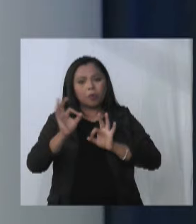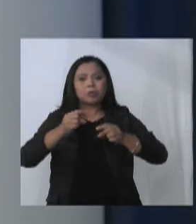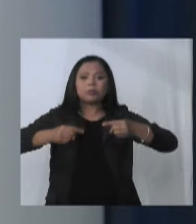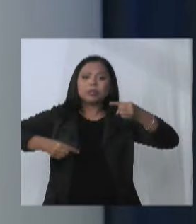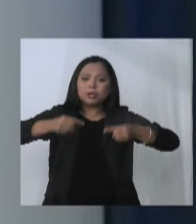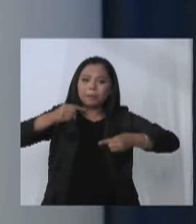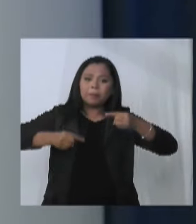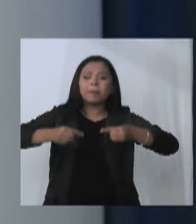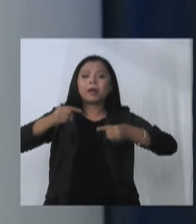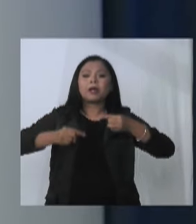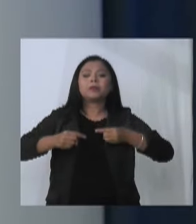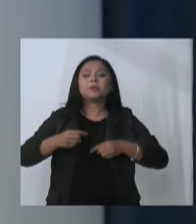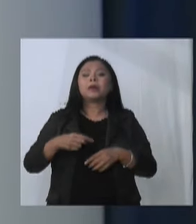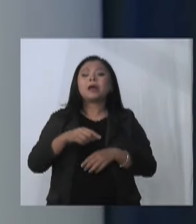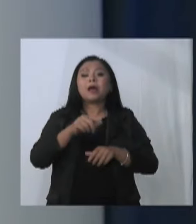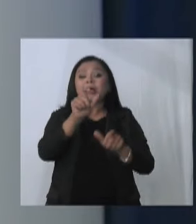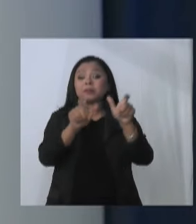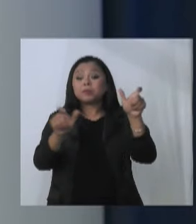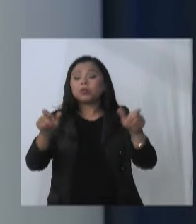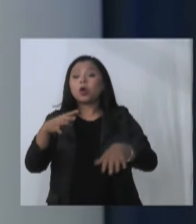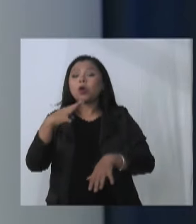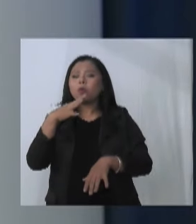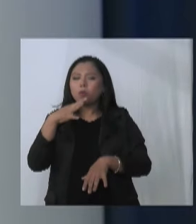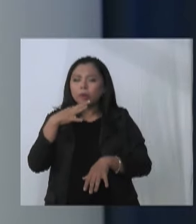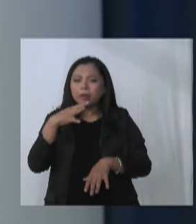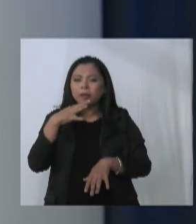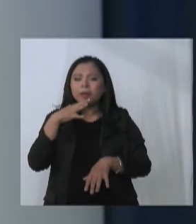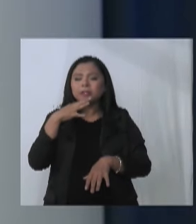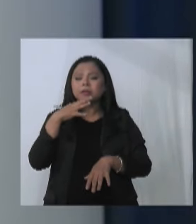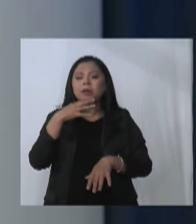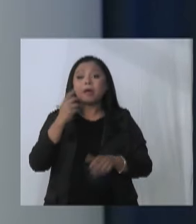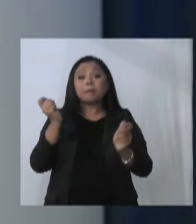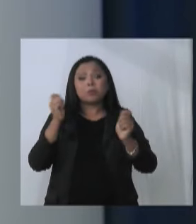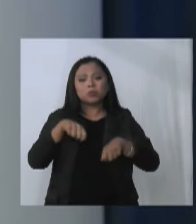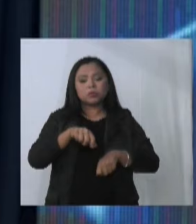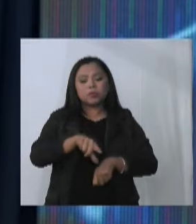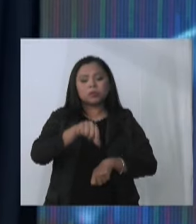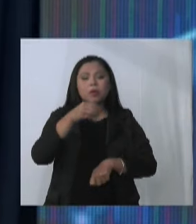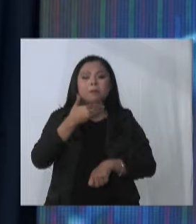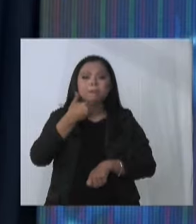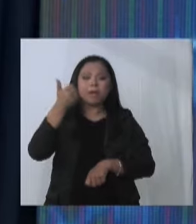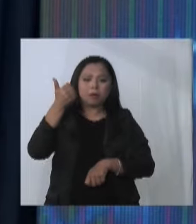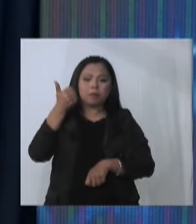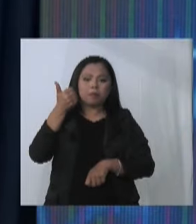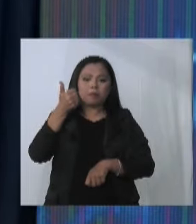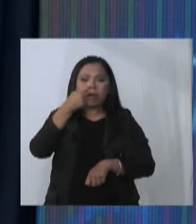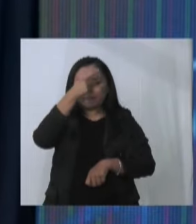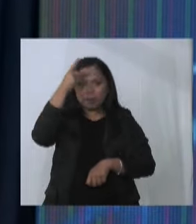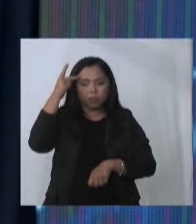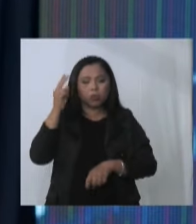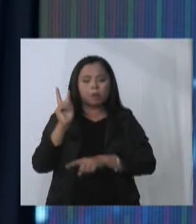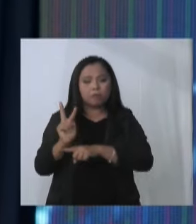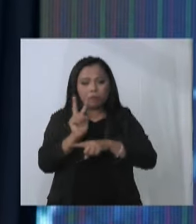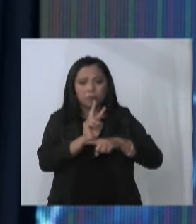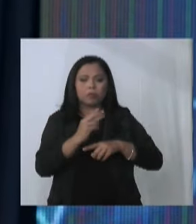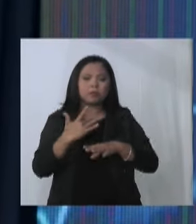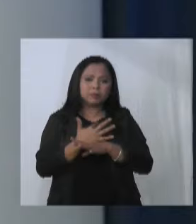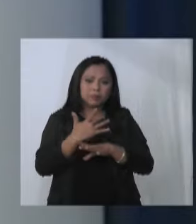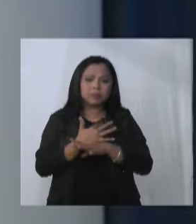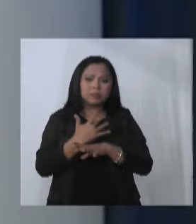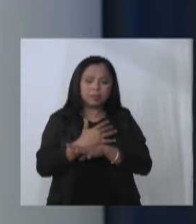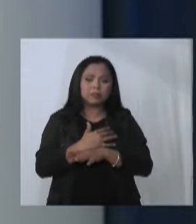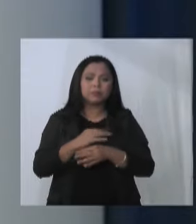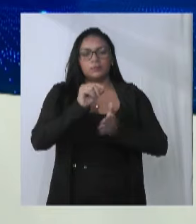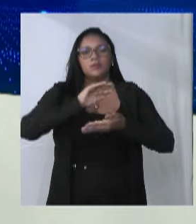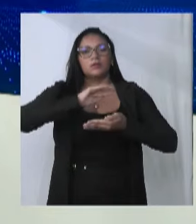conhecimento da população para que possa escolher melhor quem vai cuidar da sua cidade. Cumprimentar os candidatos, desejar boa sorte